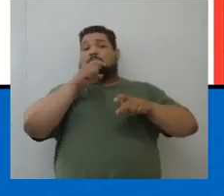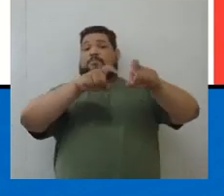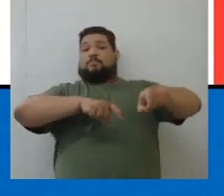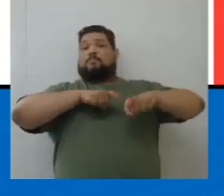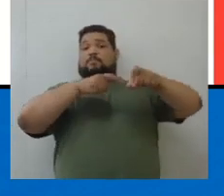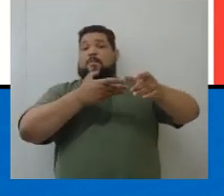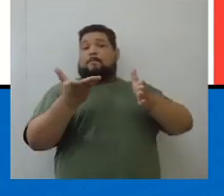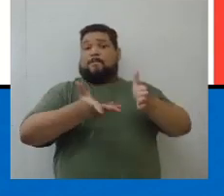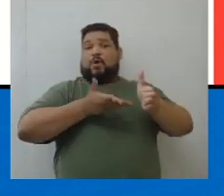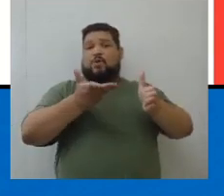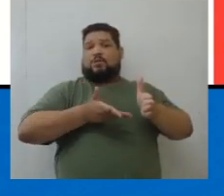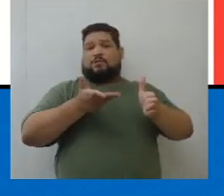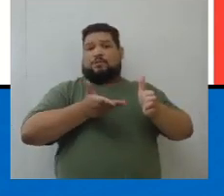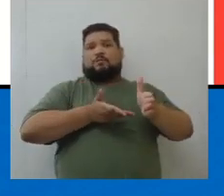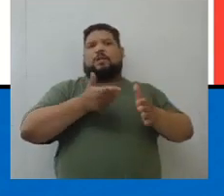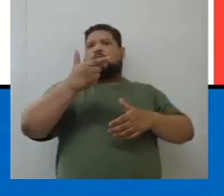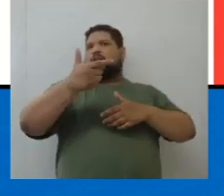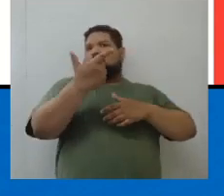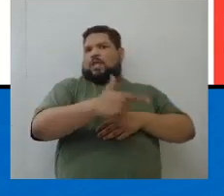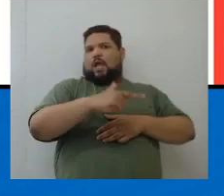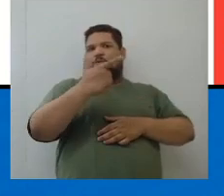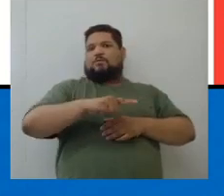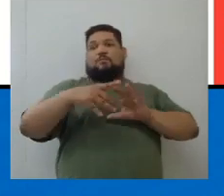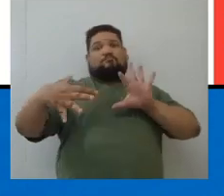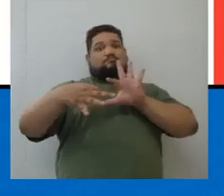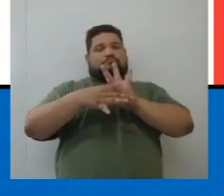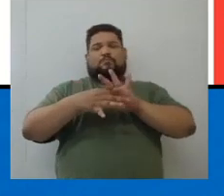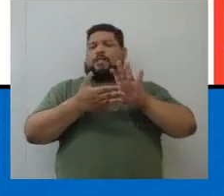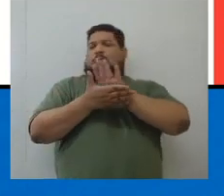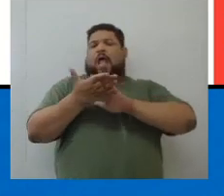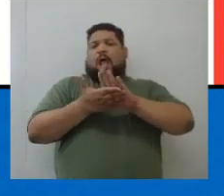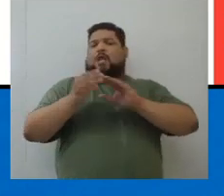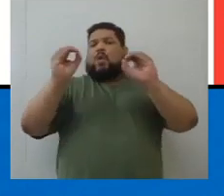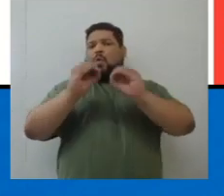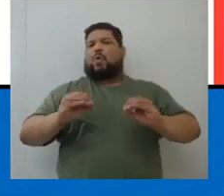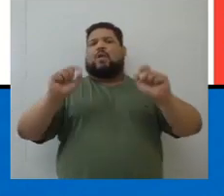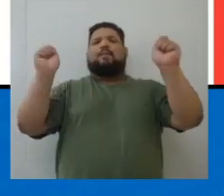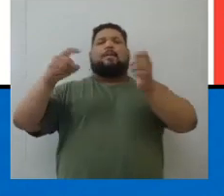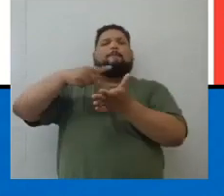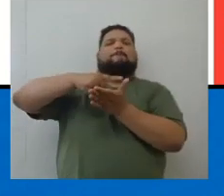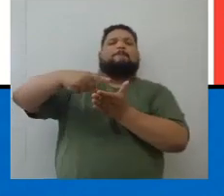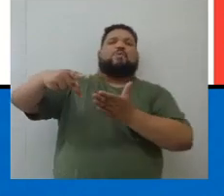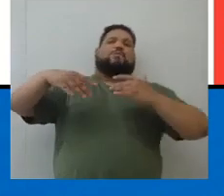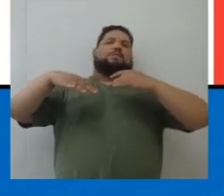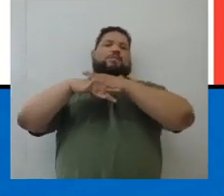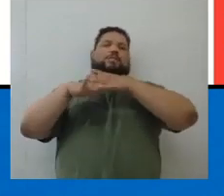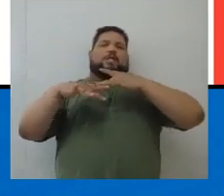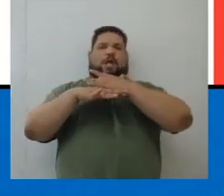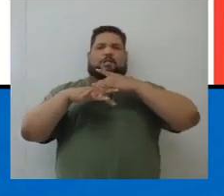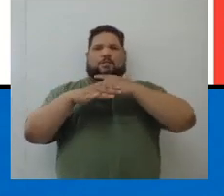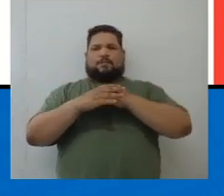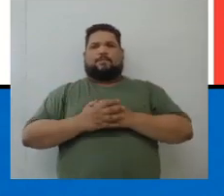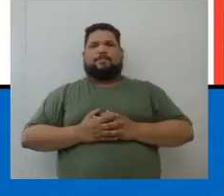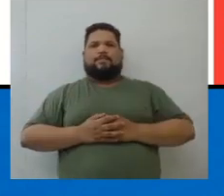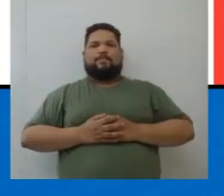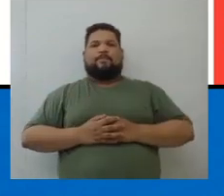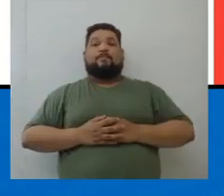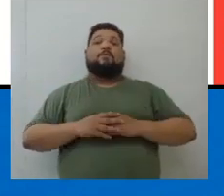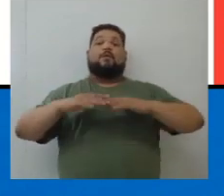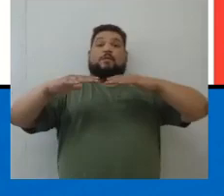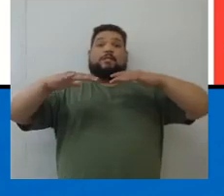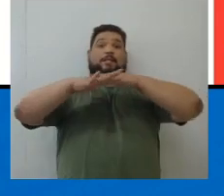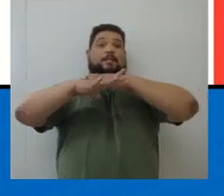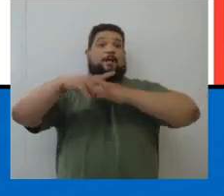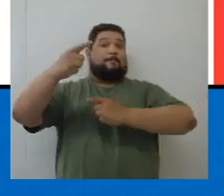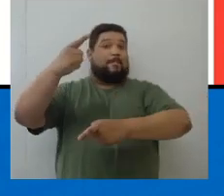produção do setor primário ligado diretamente à sua população. Então, a urbanização ela se processa